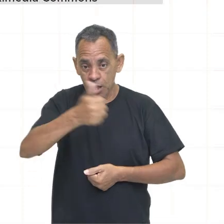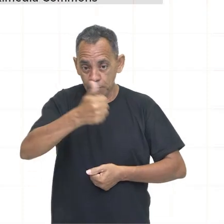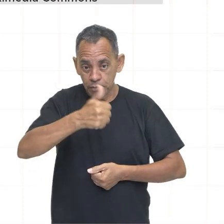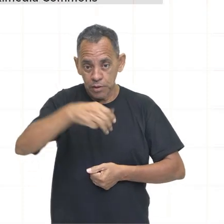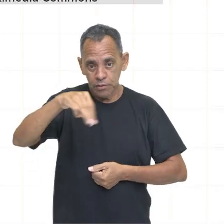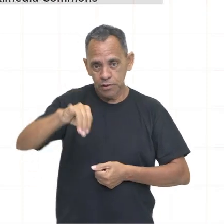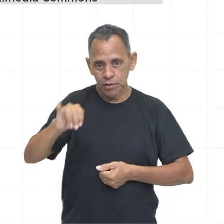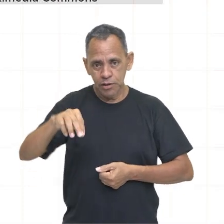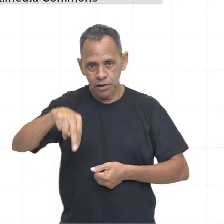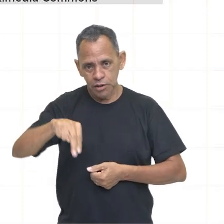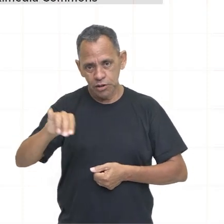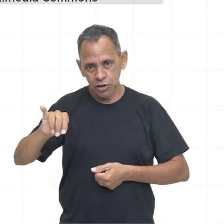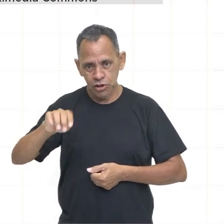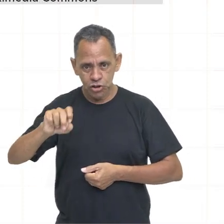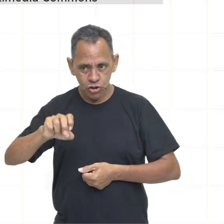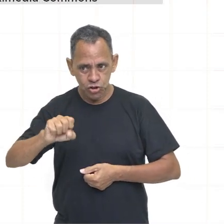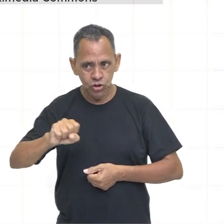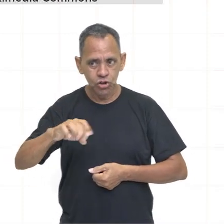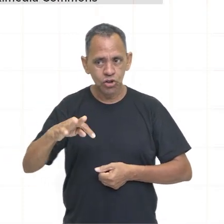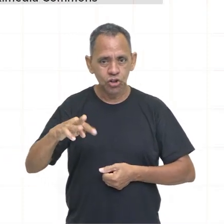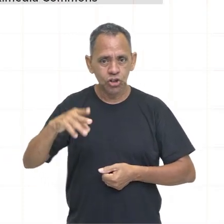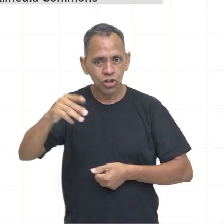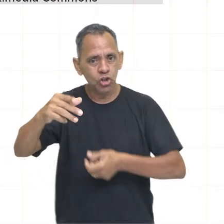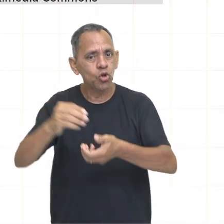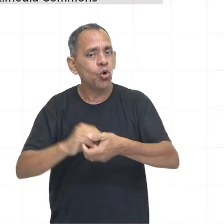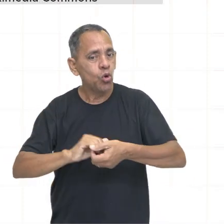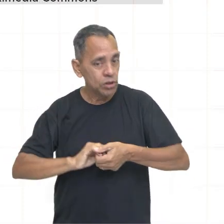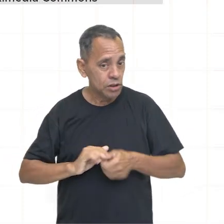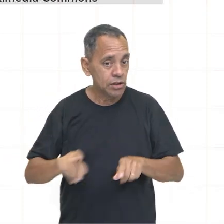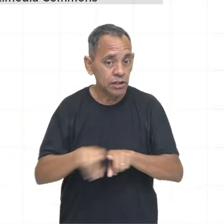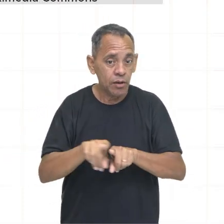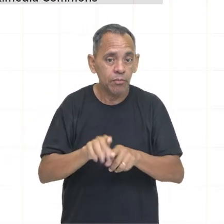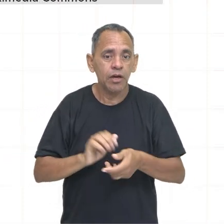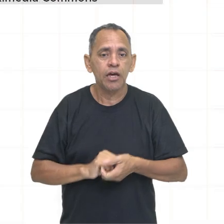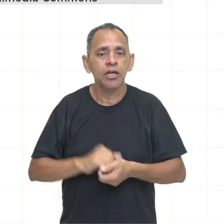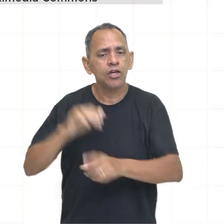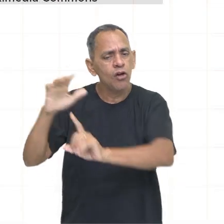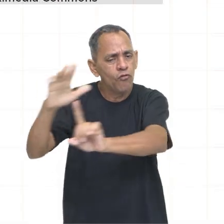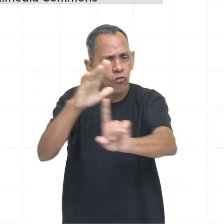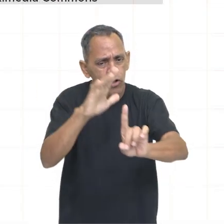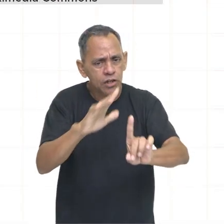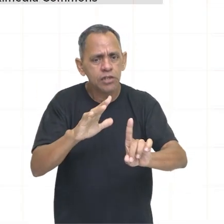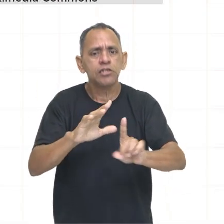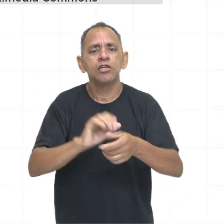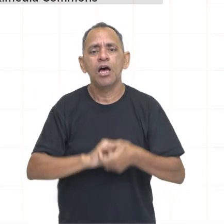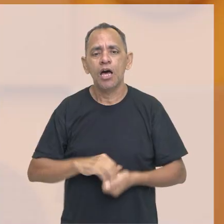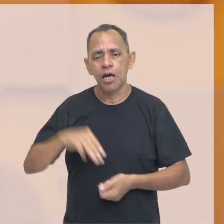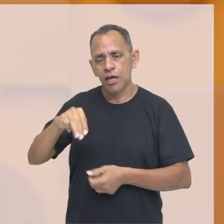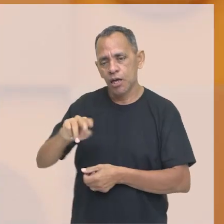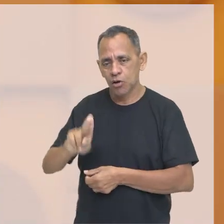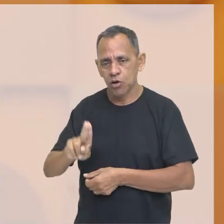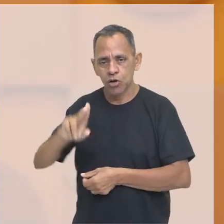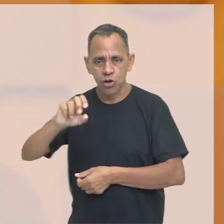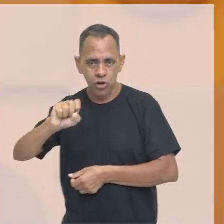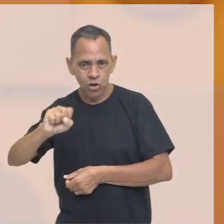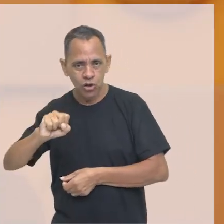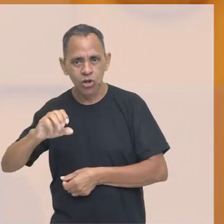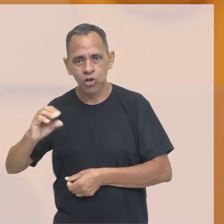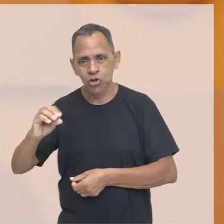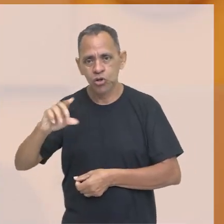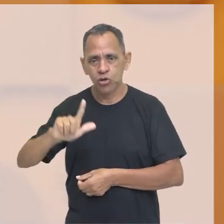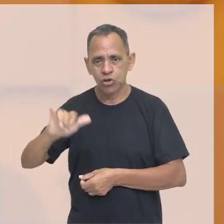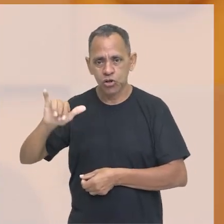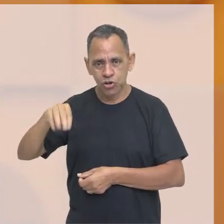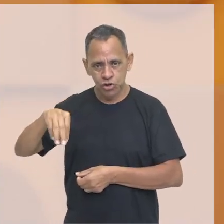a Mussolini. Esse primeiro-ministro foi justamente aquele que impulsionou a entrada da Itália no conflito